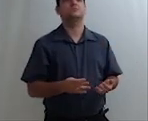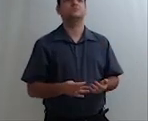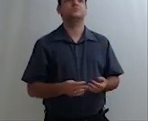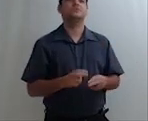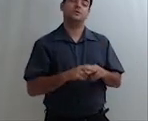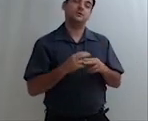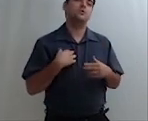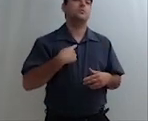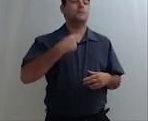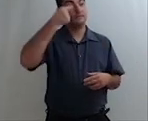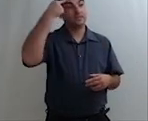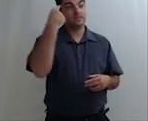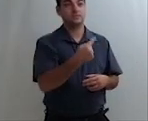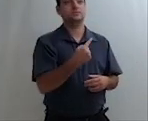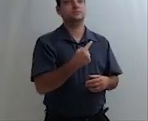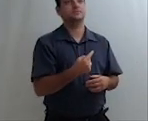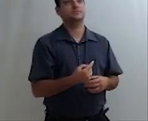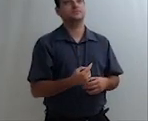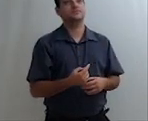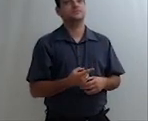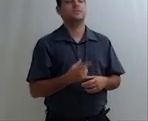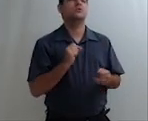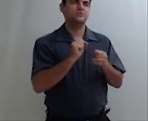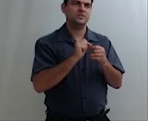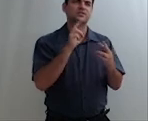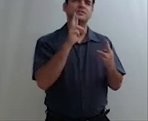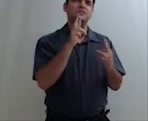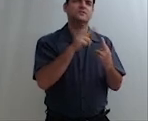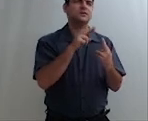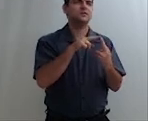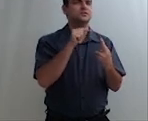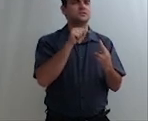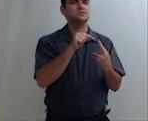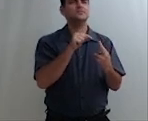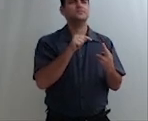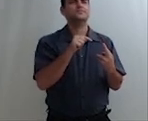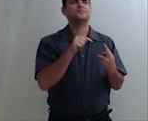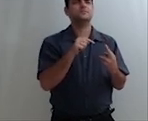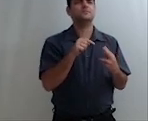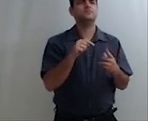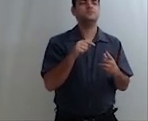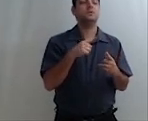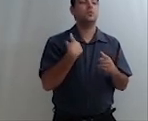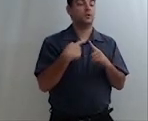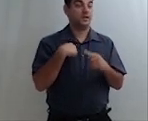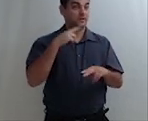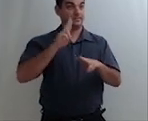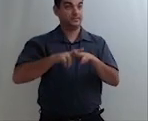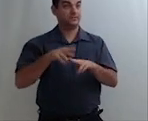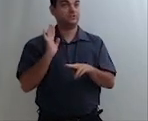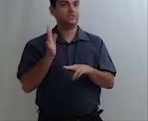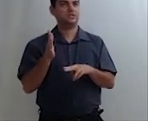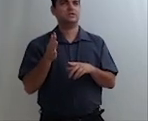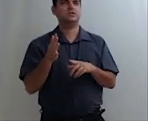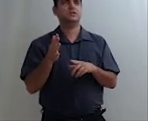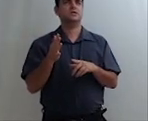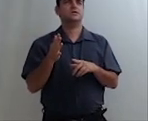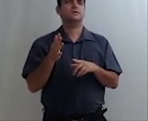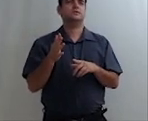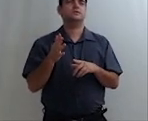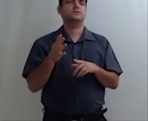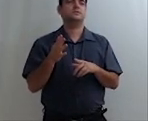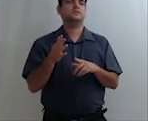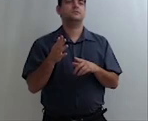ordem eu fiz a referência ela está Ele está preso o recurso de apelação